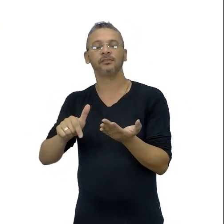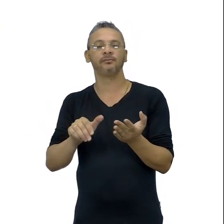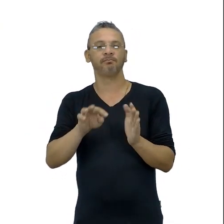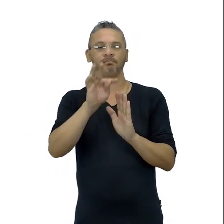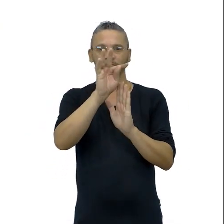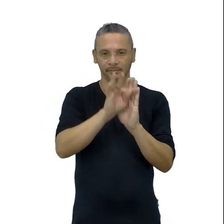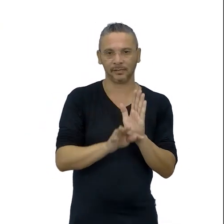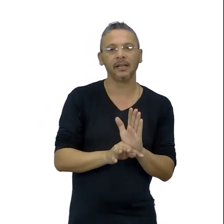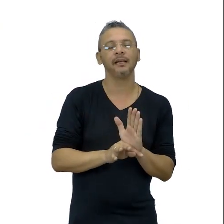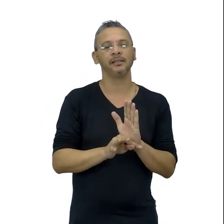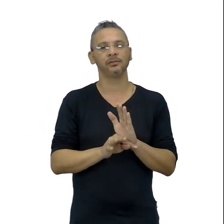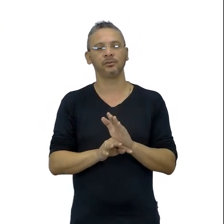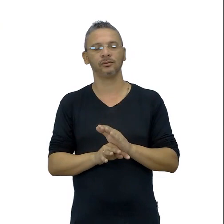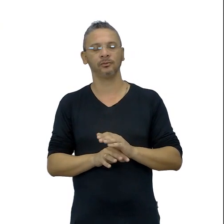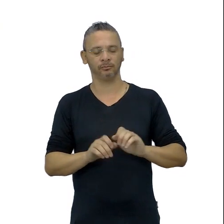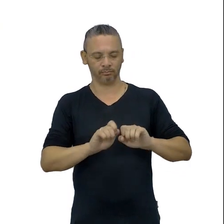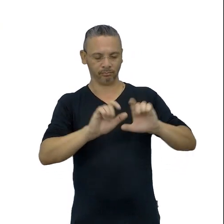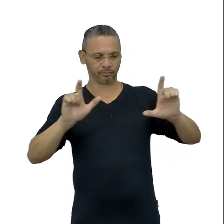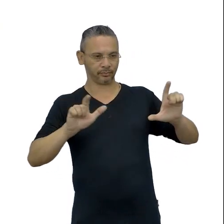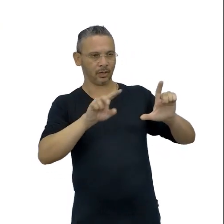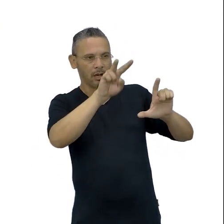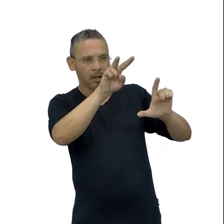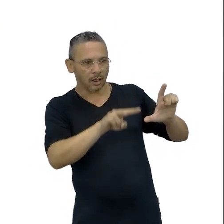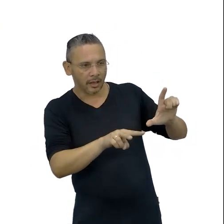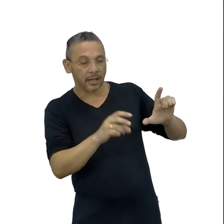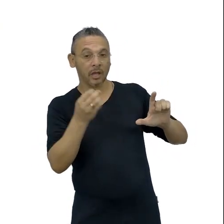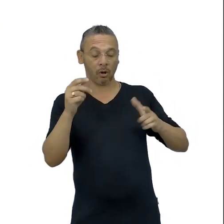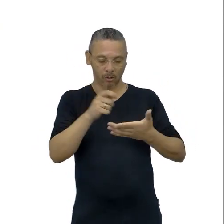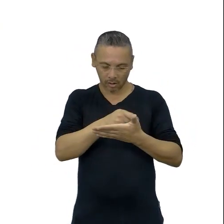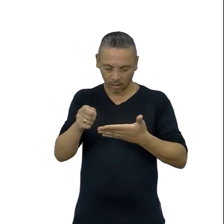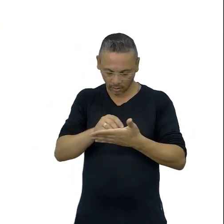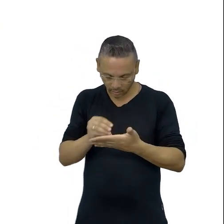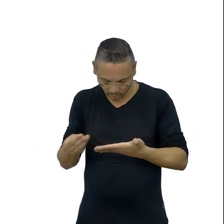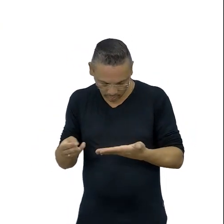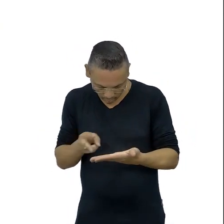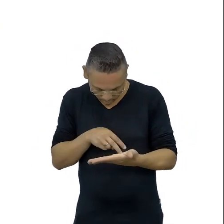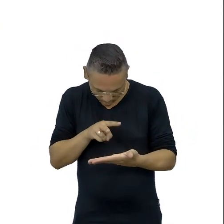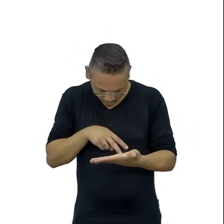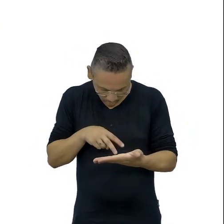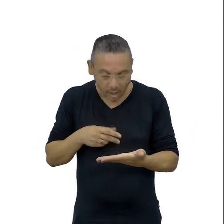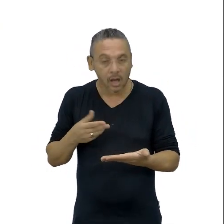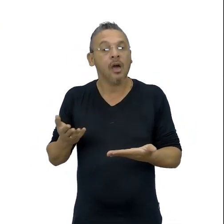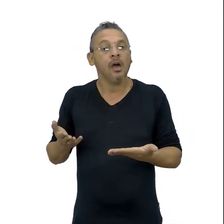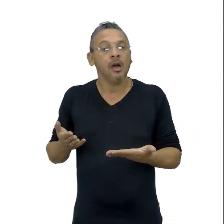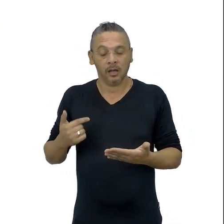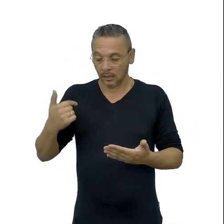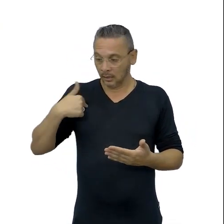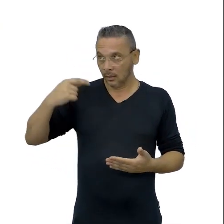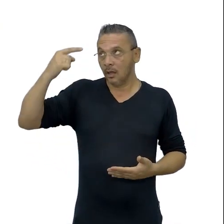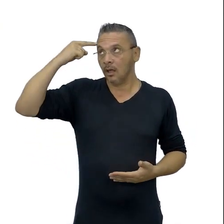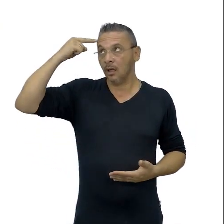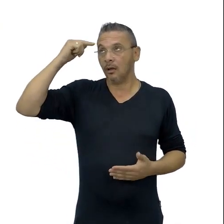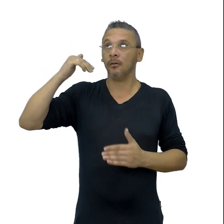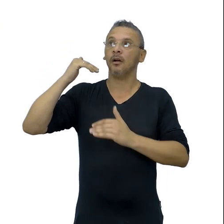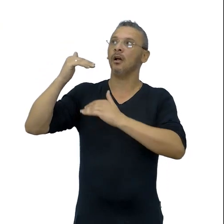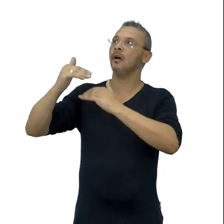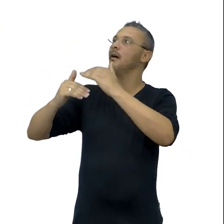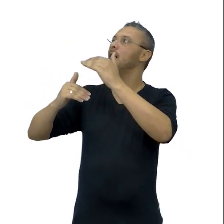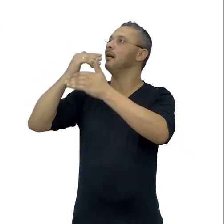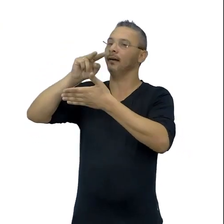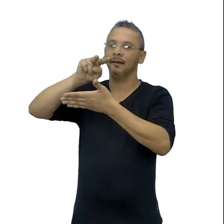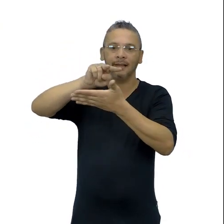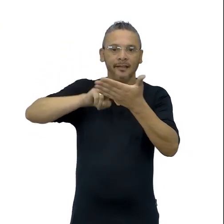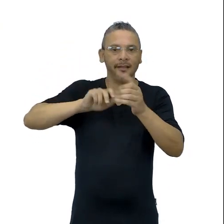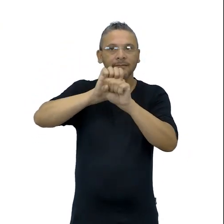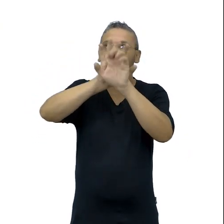textuais, digitais ou escritos, maior será a possibilidade de desenvolverem a compreensão leitora, que